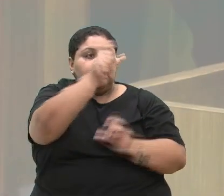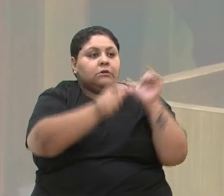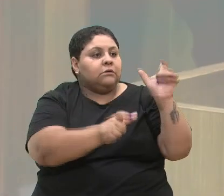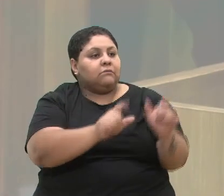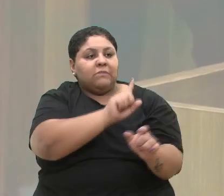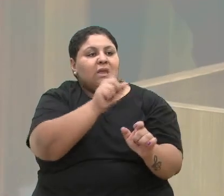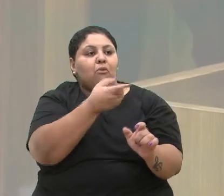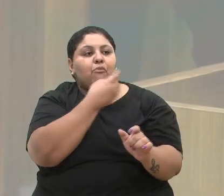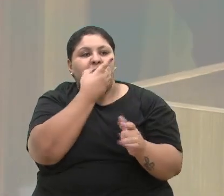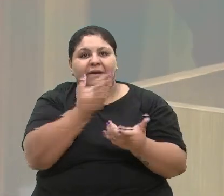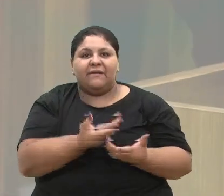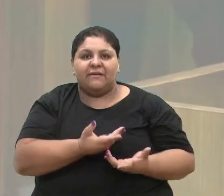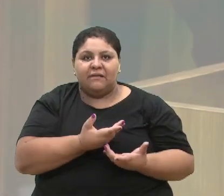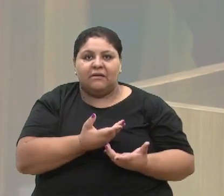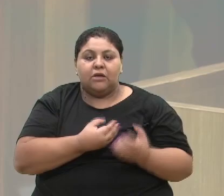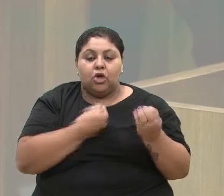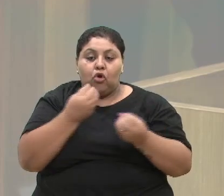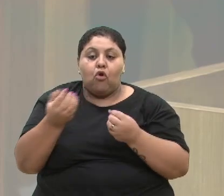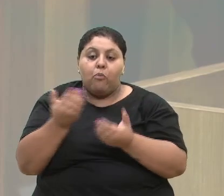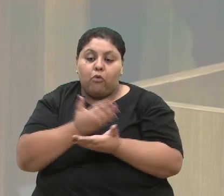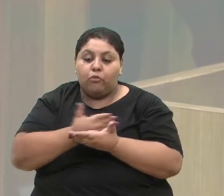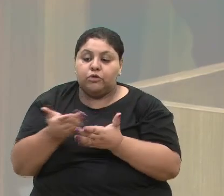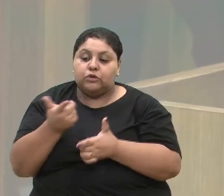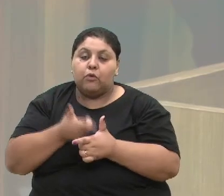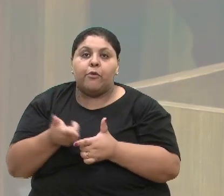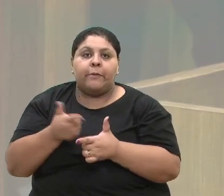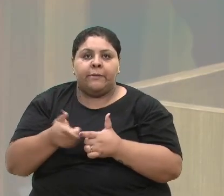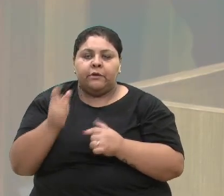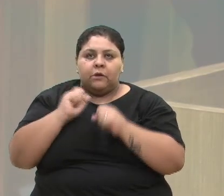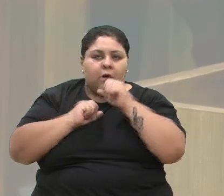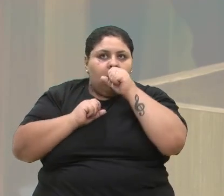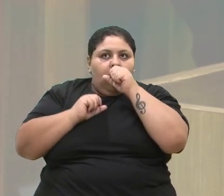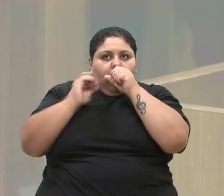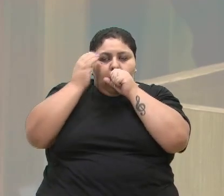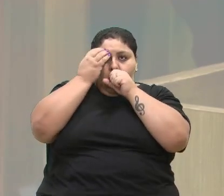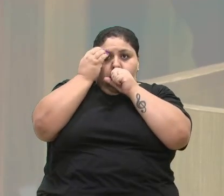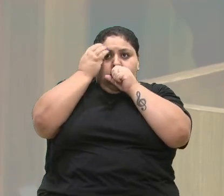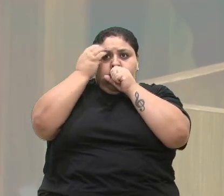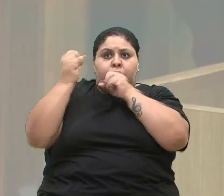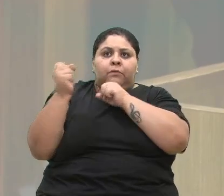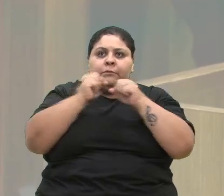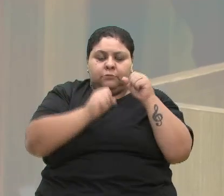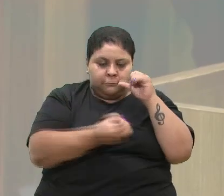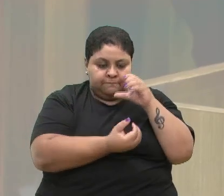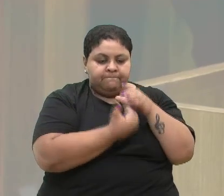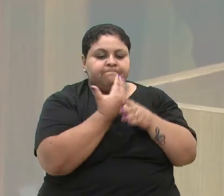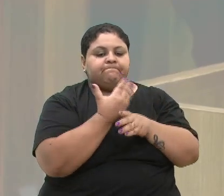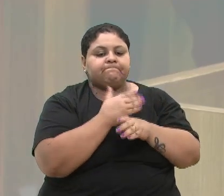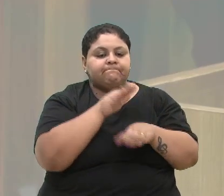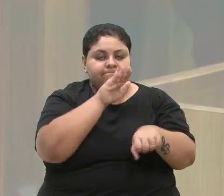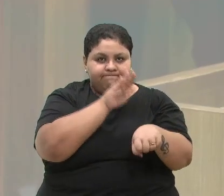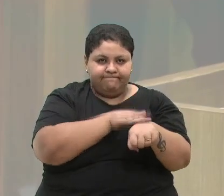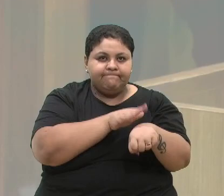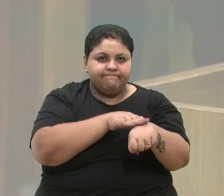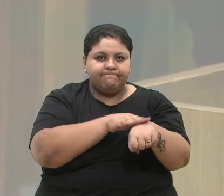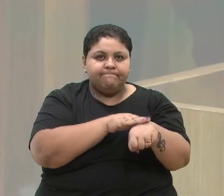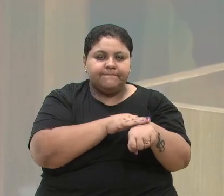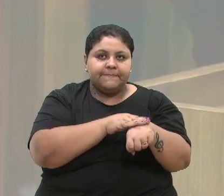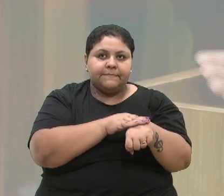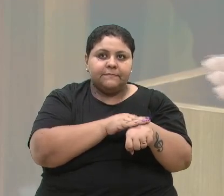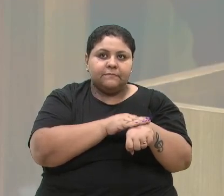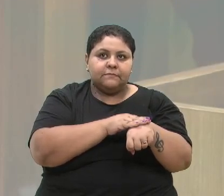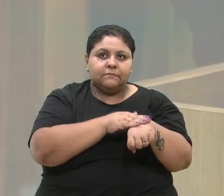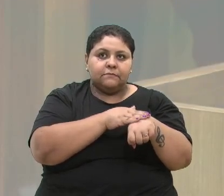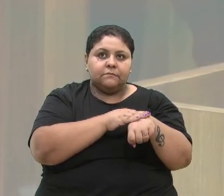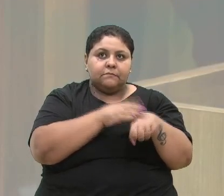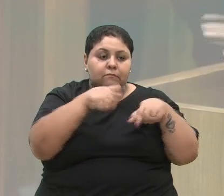bem. E de onde vem o problema que ele está passando. E pode emitir, ali no mesmo momento, a